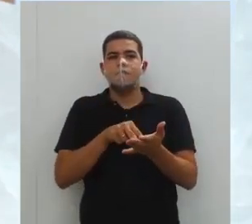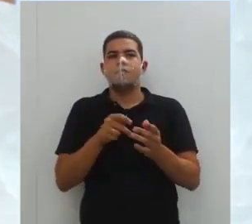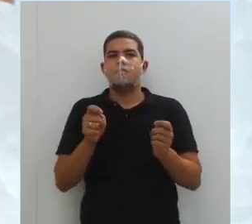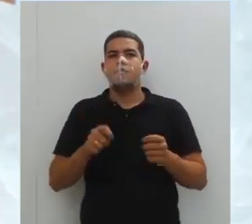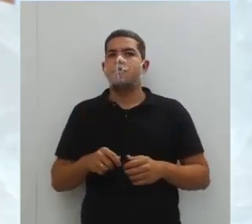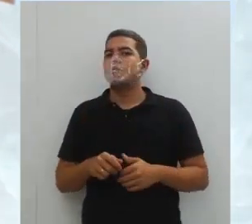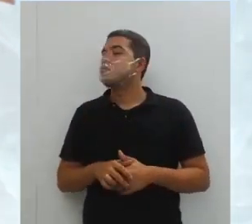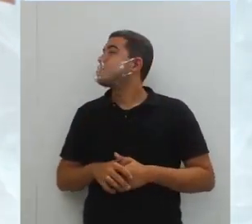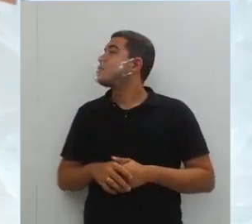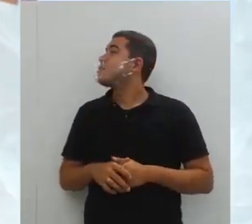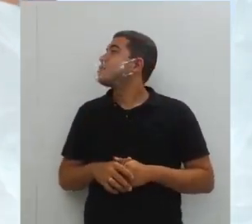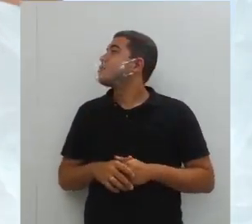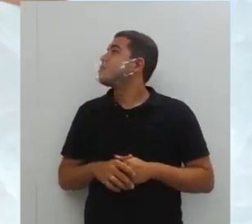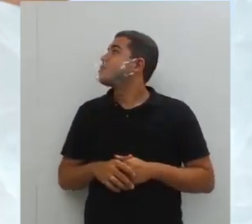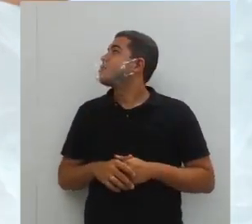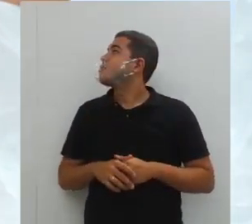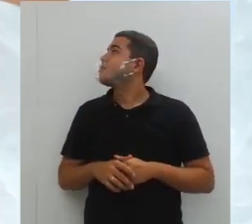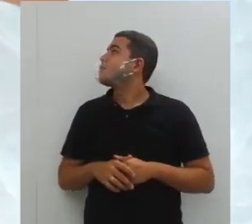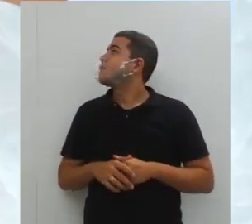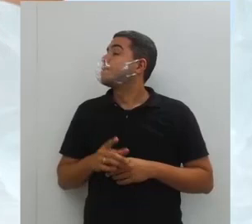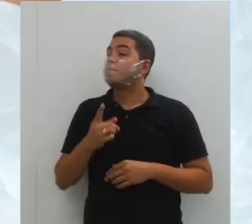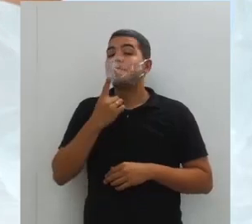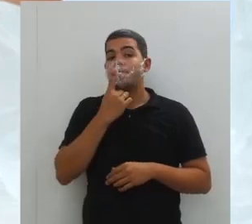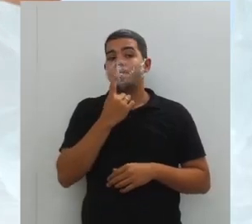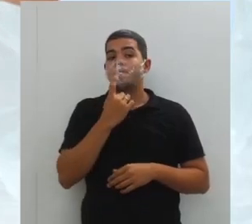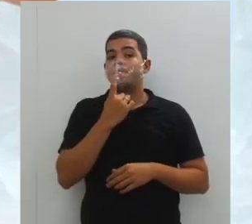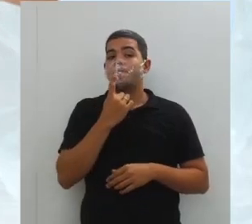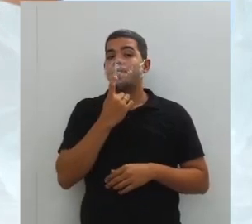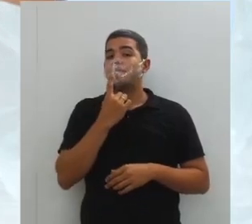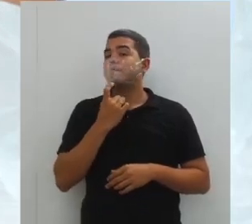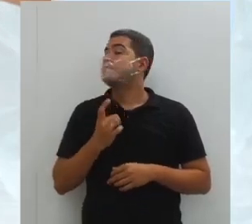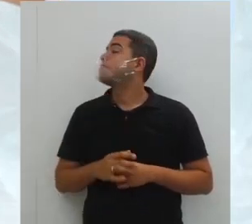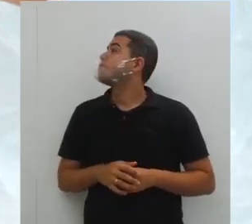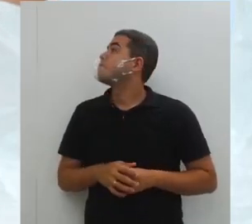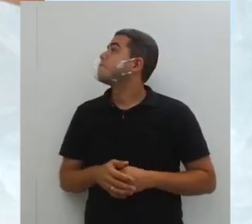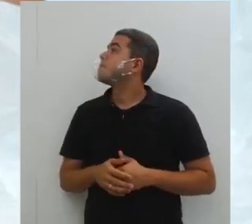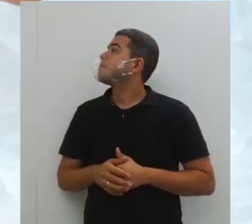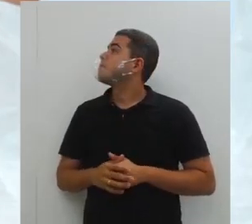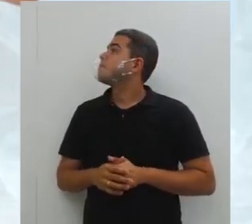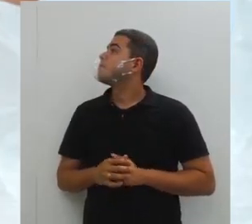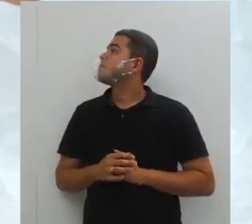tem problema, a gente brinca da mesma forma. E a fita vermelha.